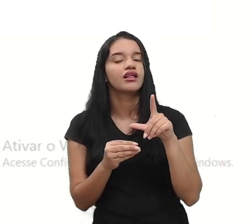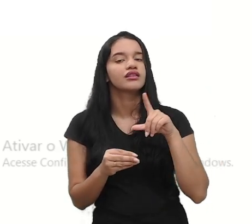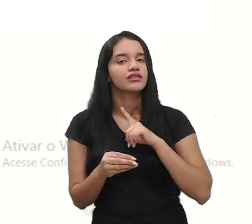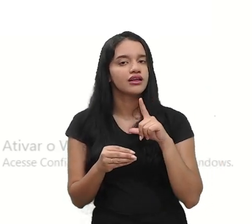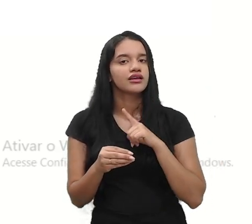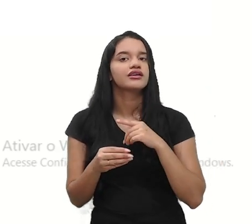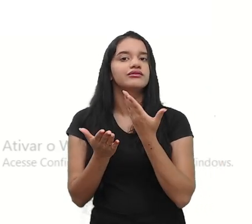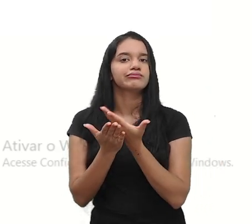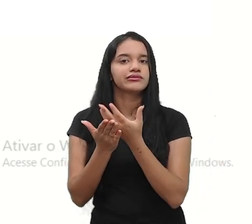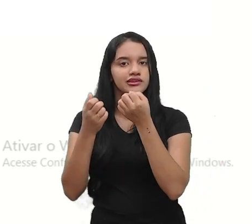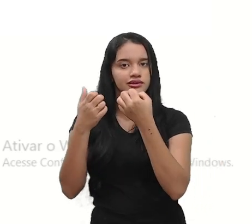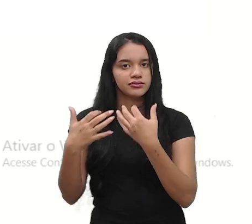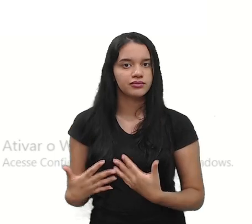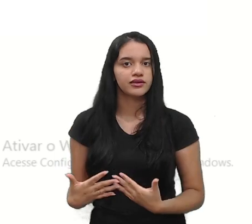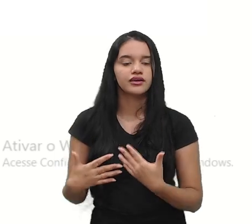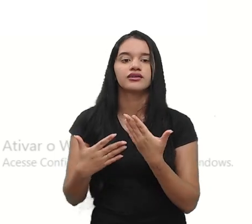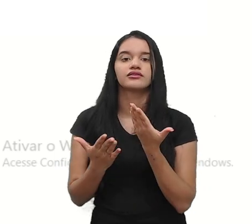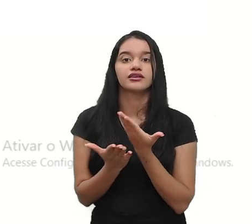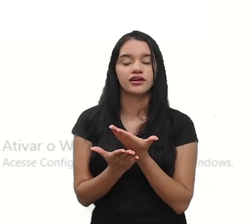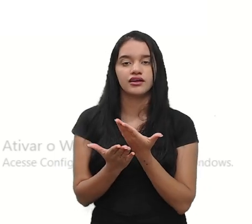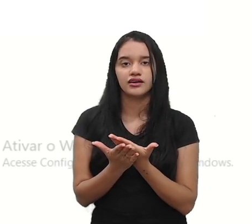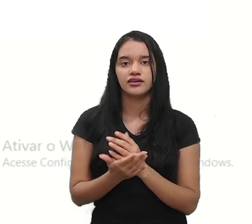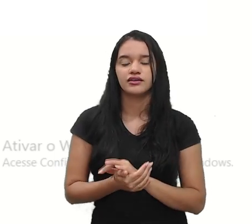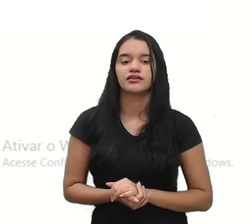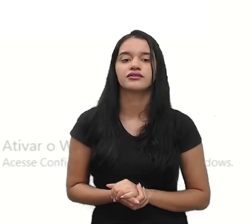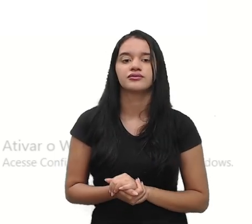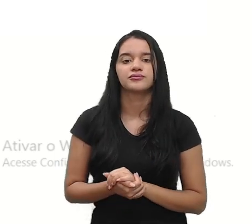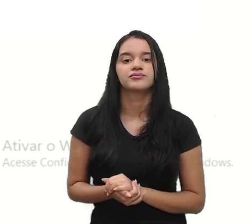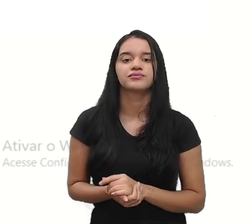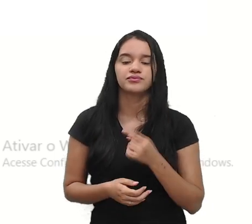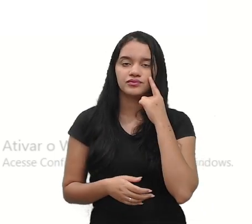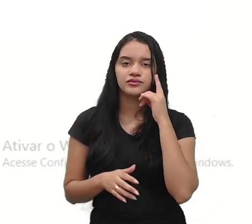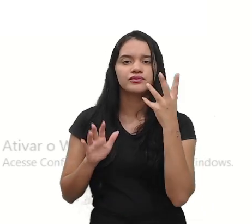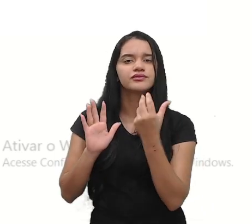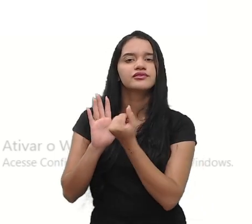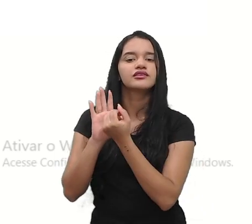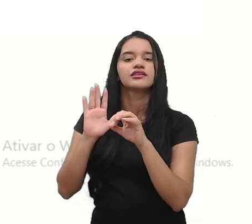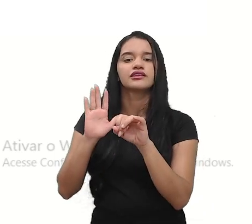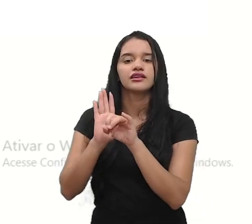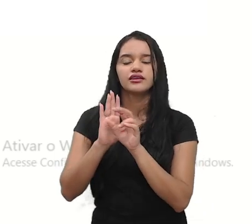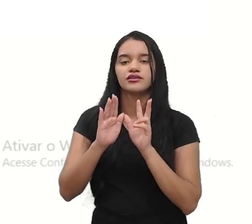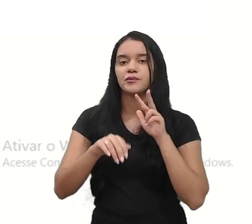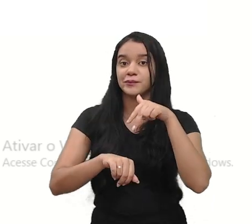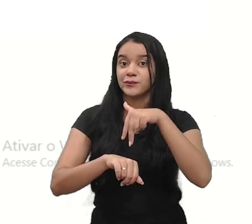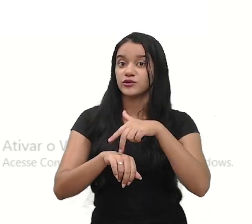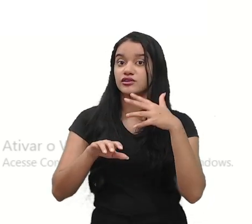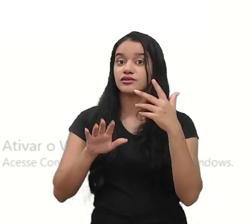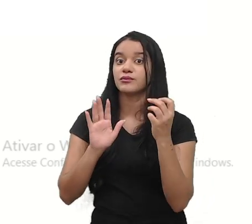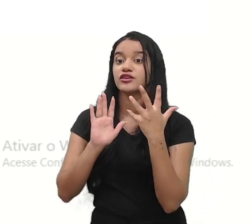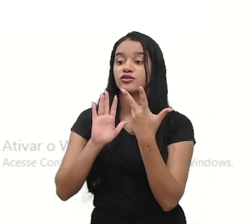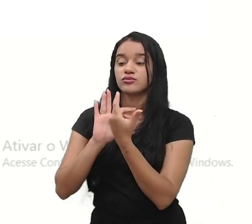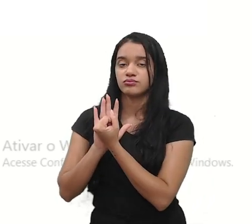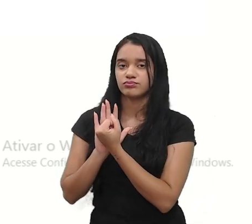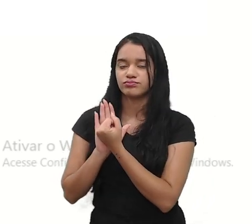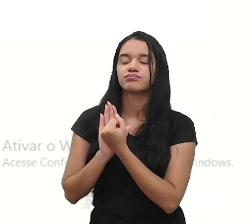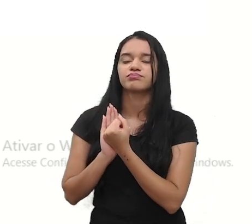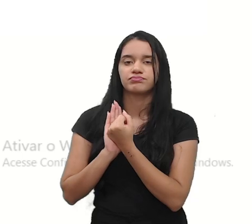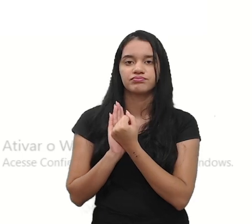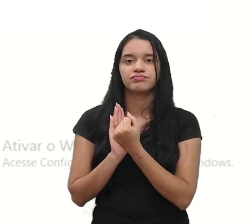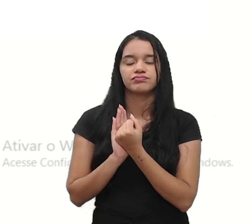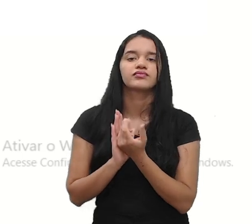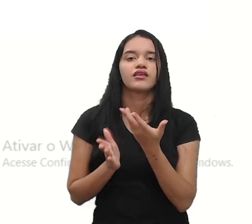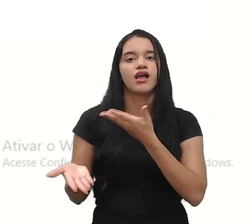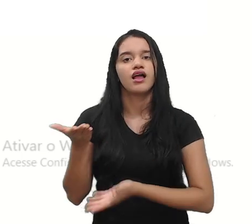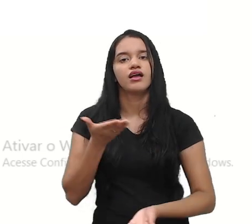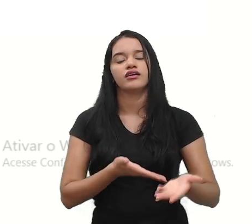falado aqui na aula, né? Brand, identidade e posicionamento da marca, né? E a